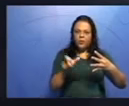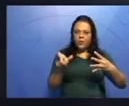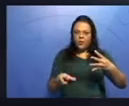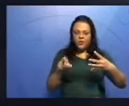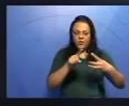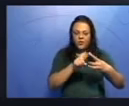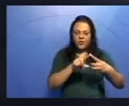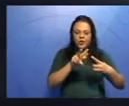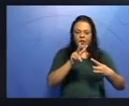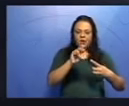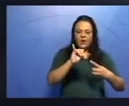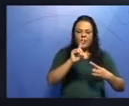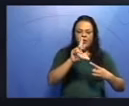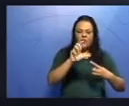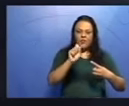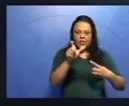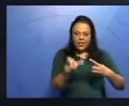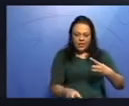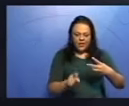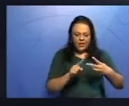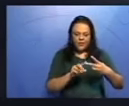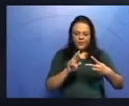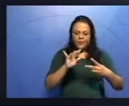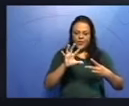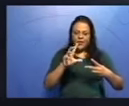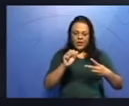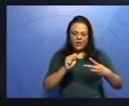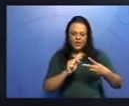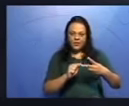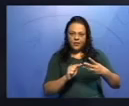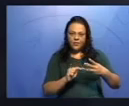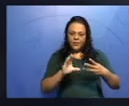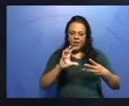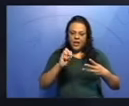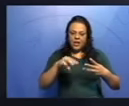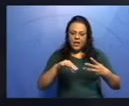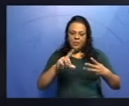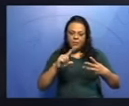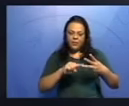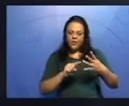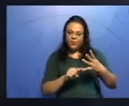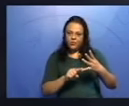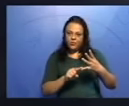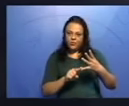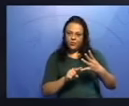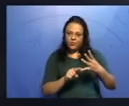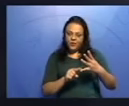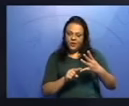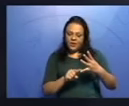são Vilela, Rita e Camilo, e por trás essa personagem que é